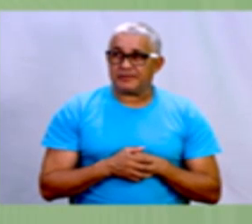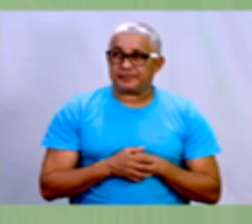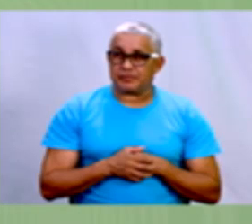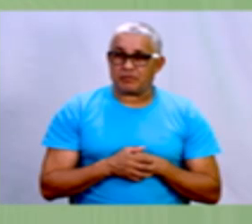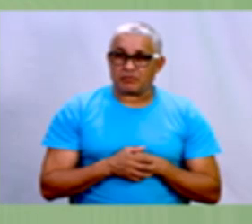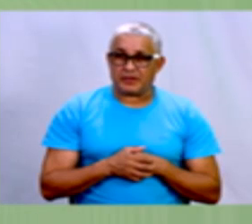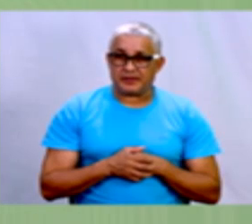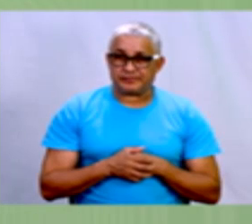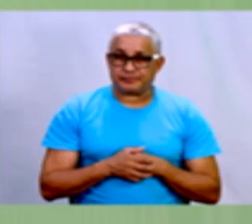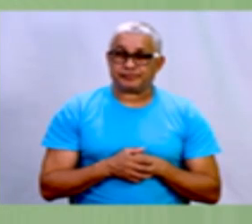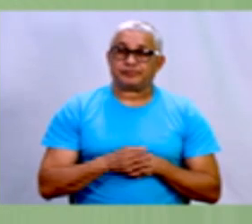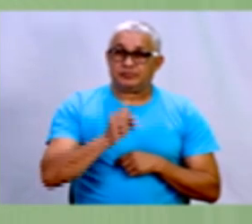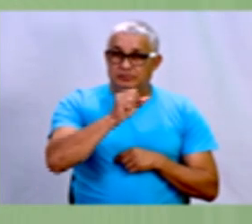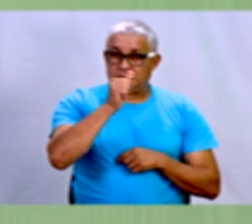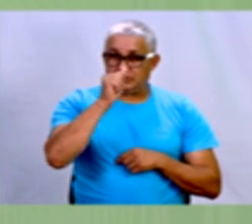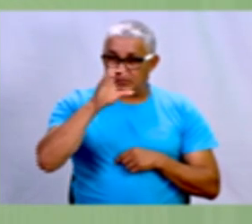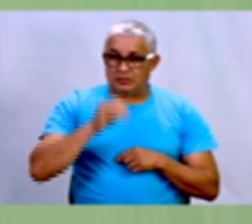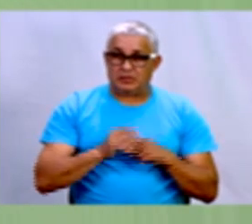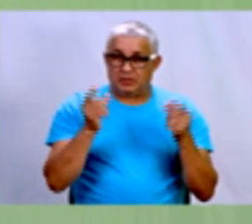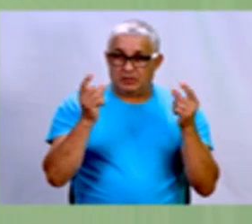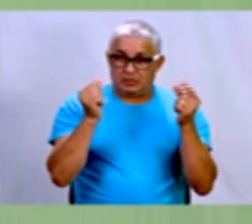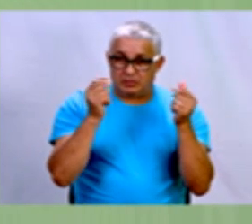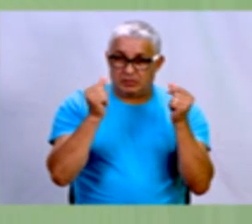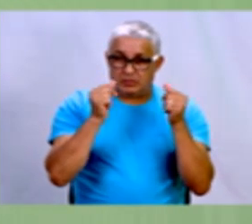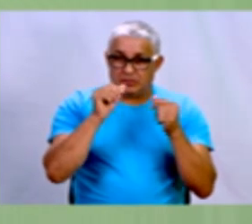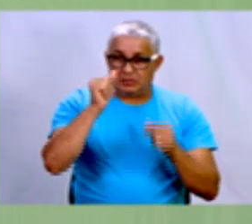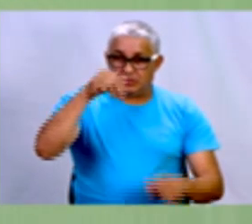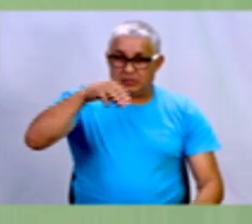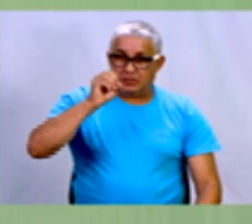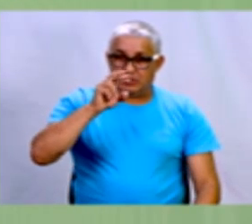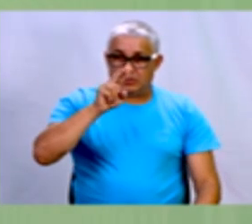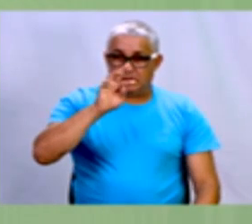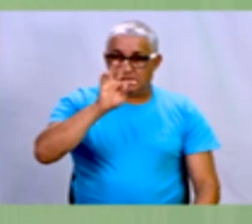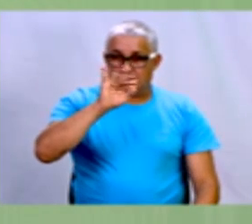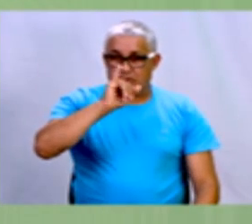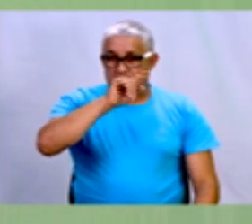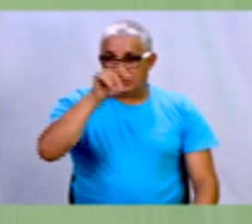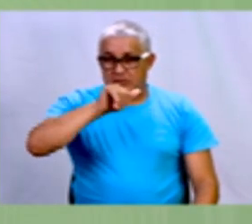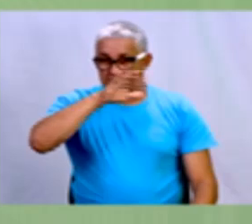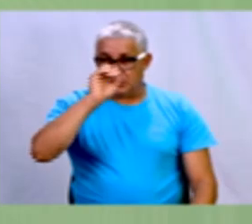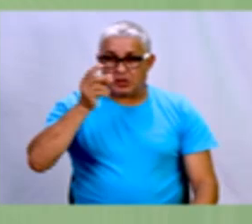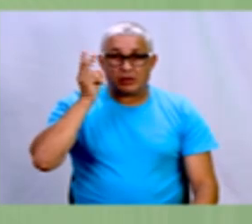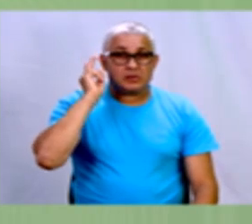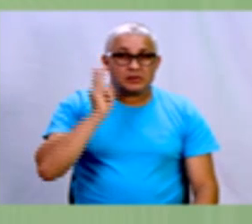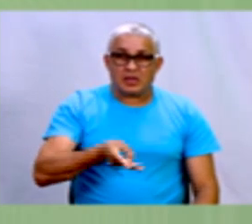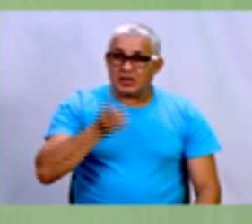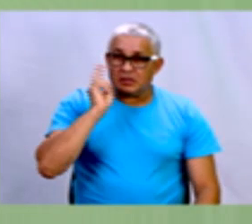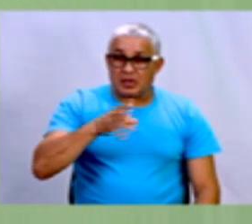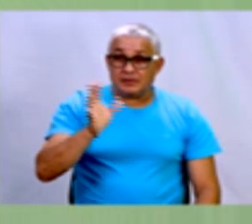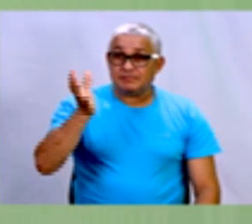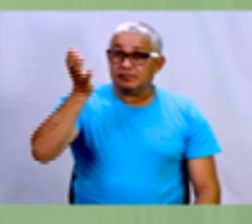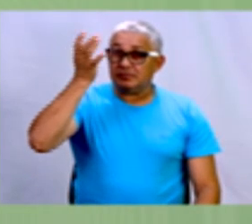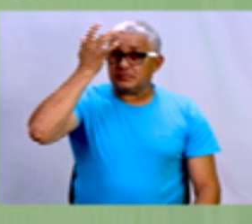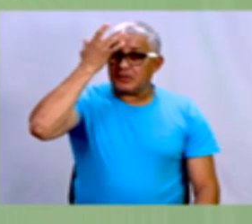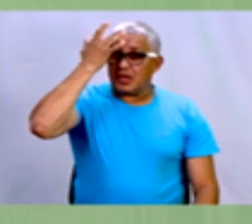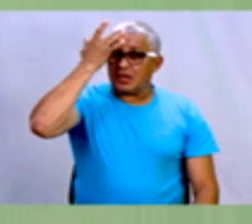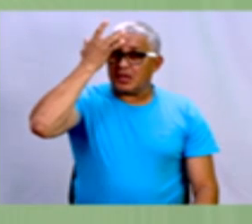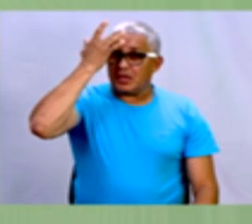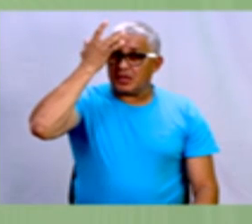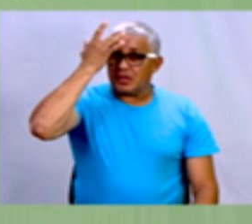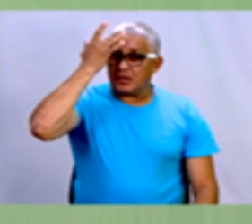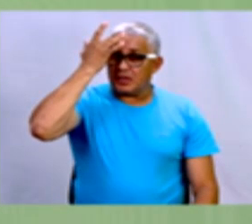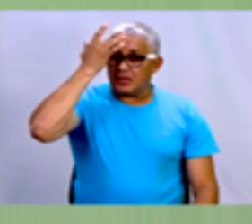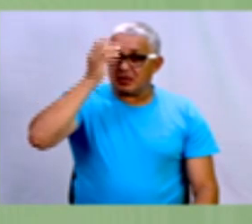como o próprio nome diz, o valor da amortização é constante. Gravem muito bem isso, tá?